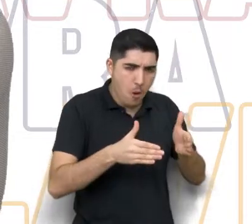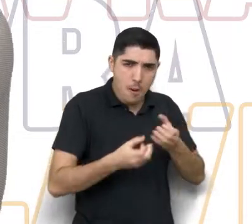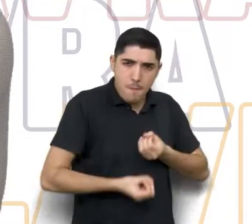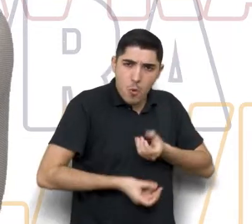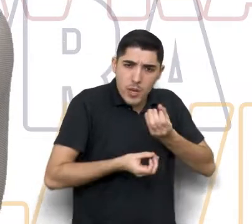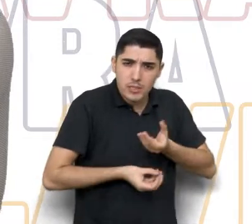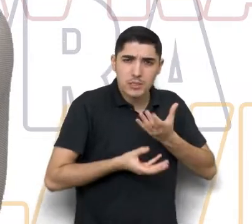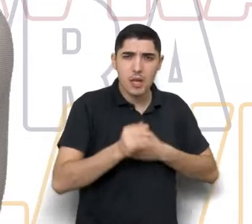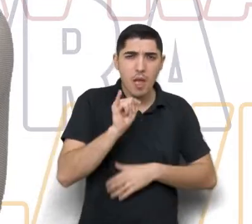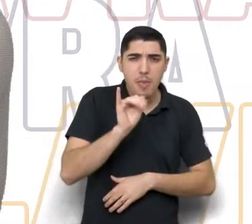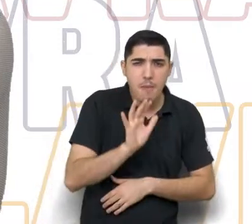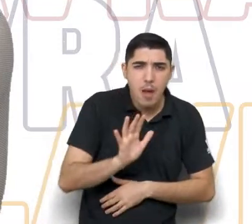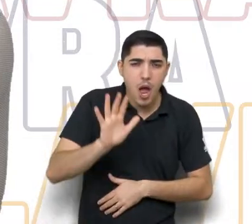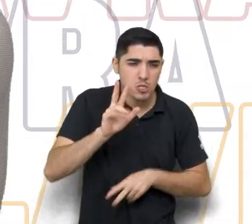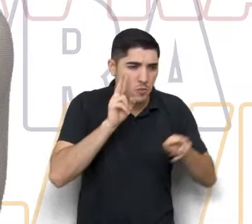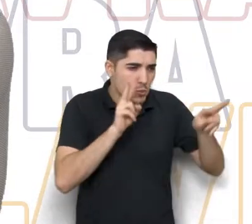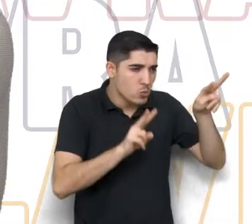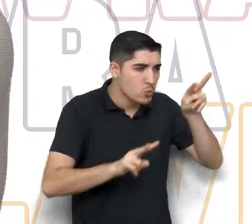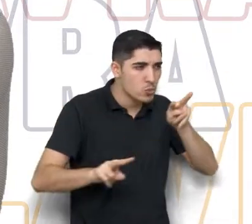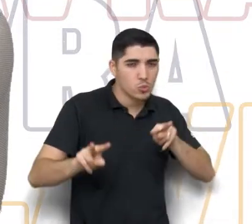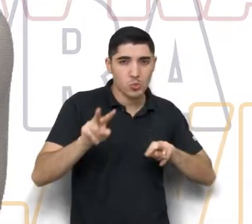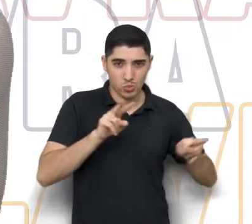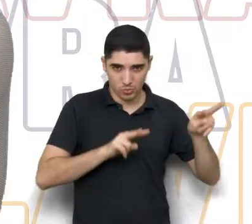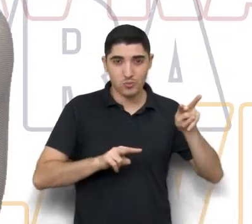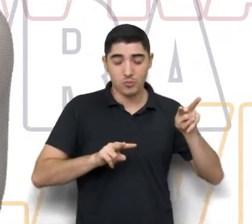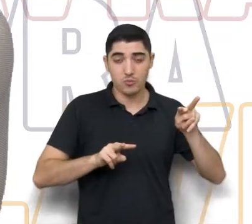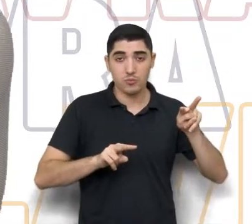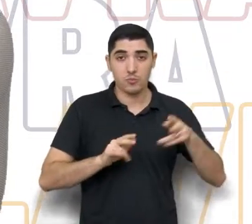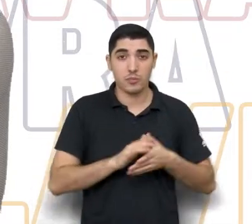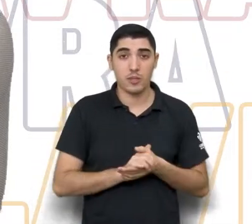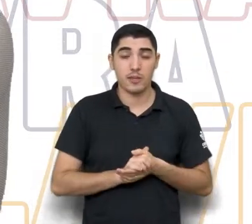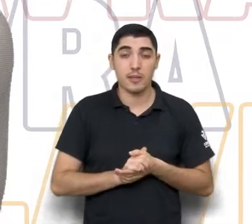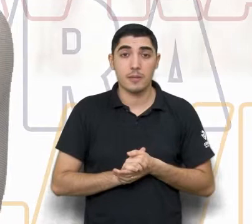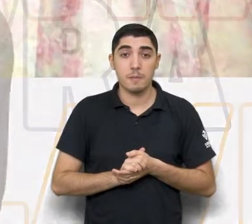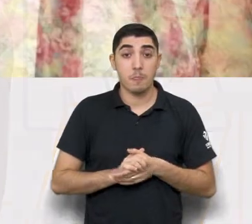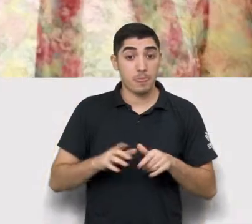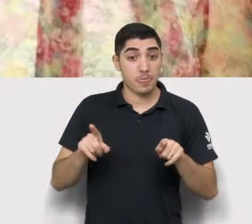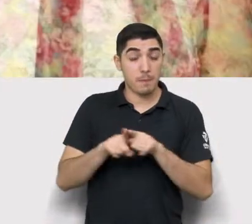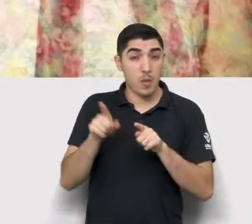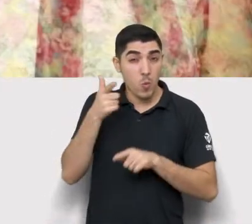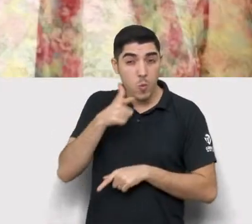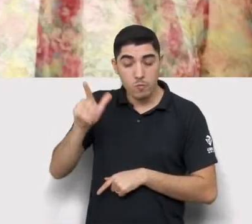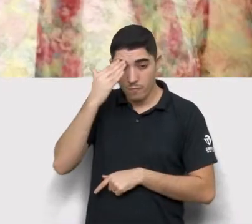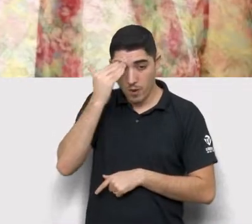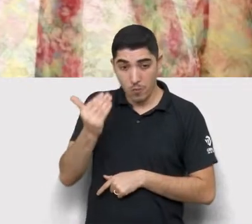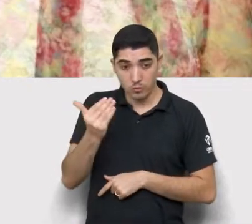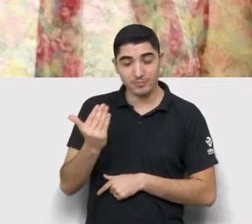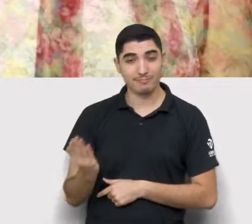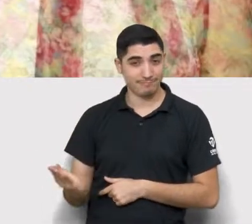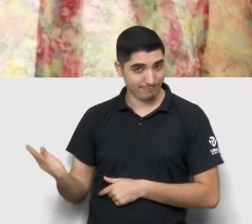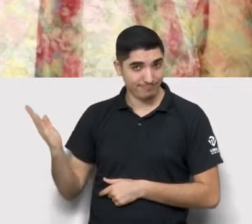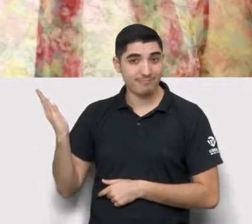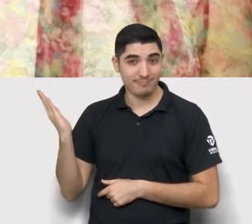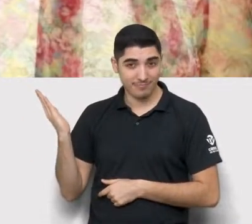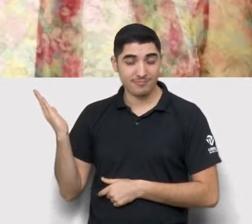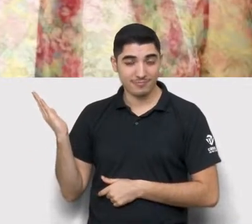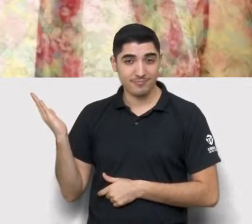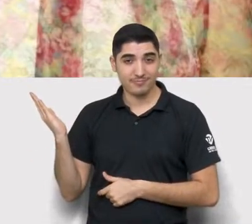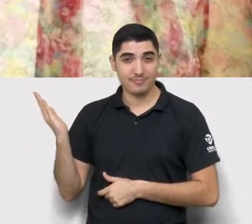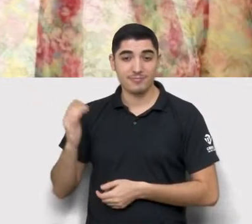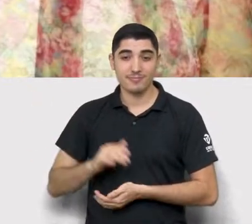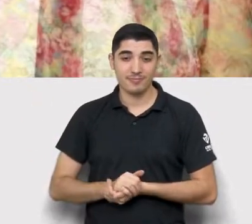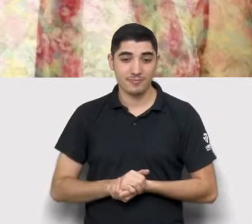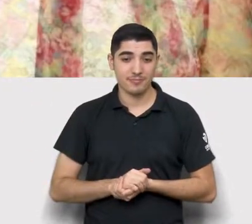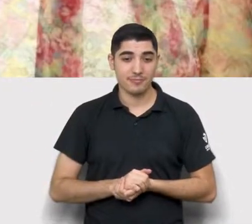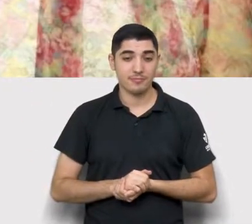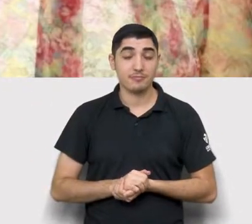poesia imagética, né? É uma outra figura também interessantíssima, o Léo Mandi. o